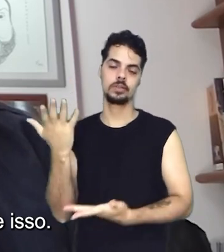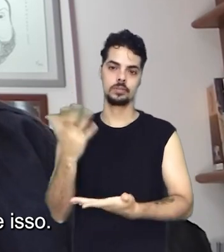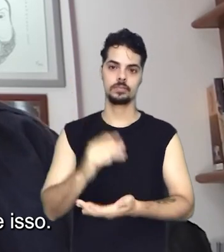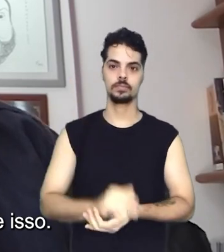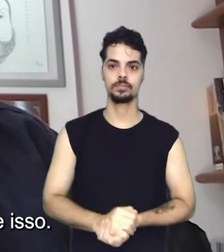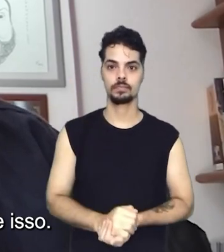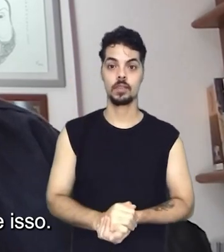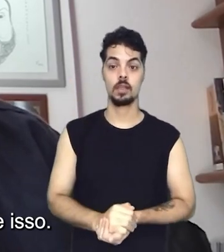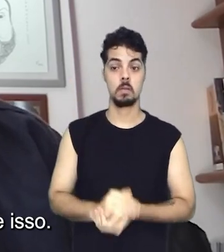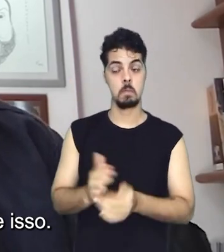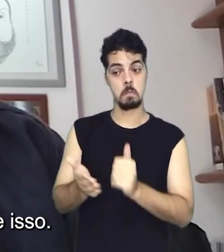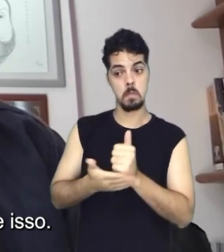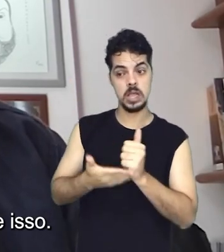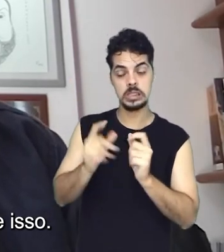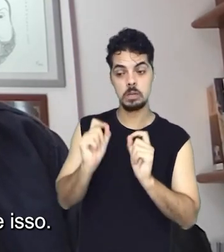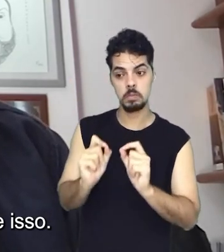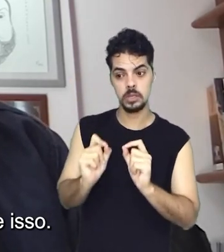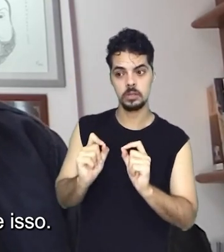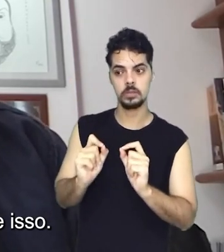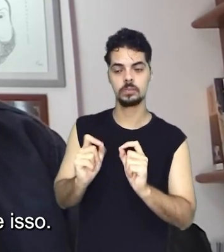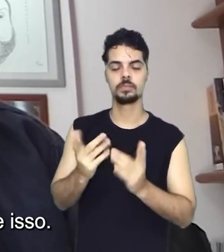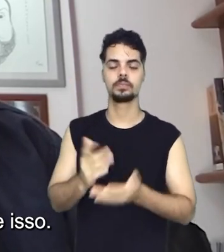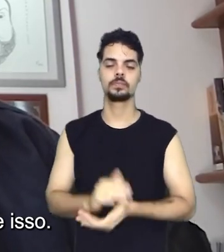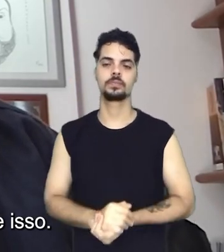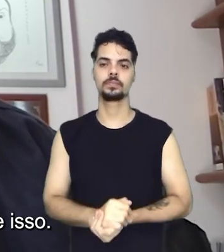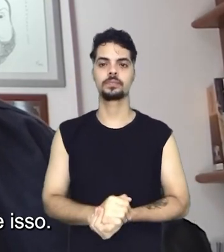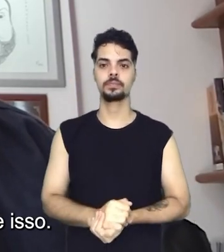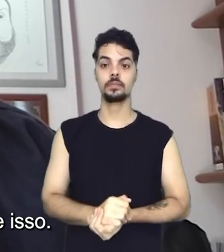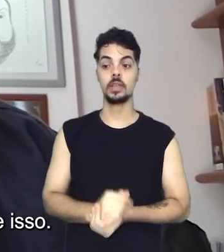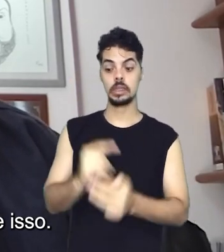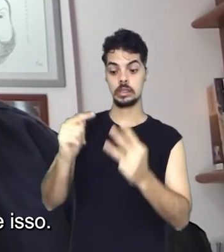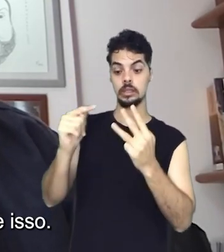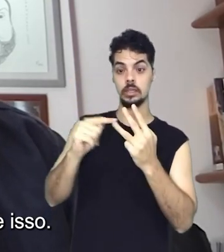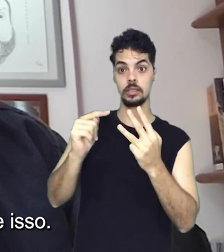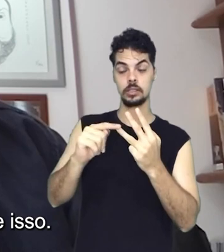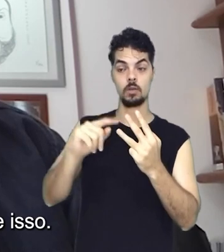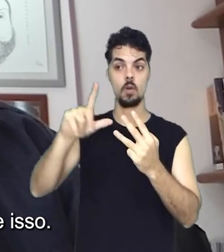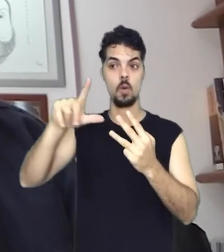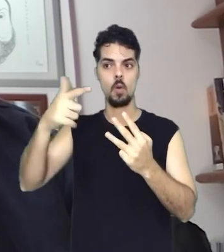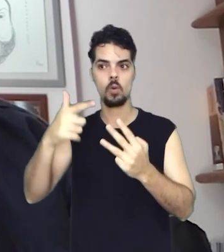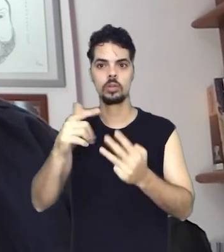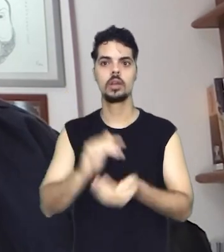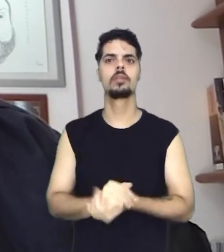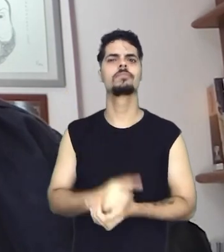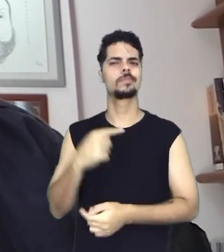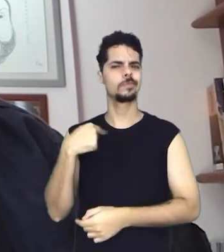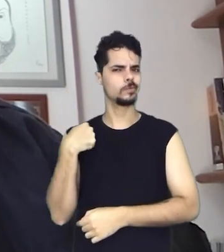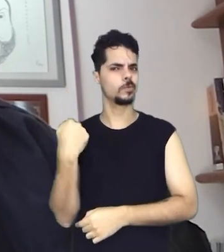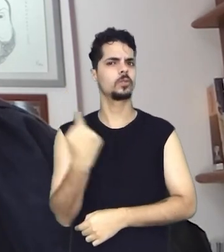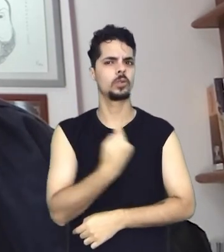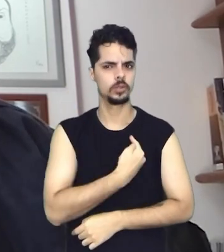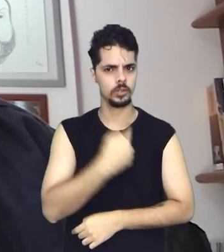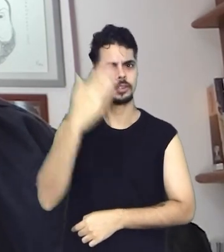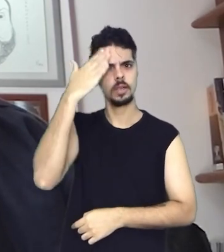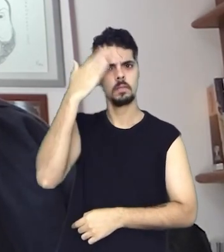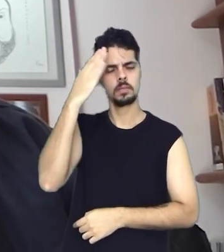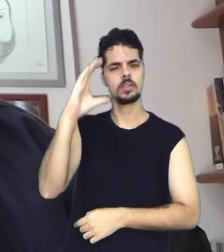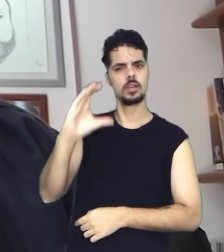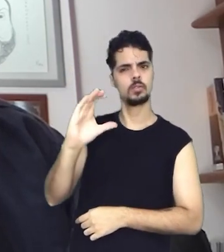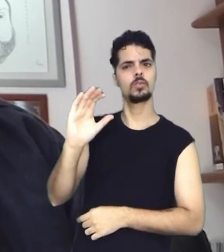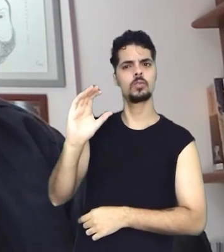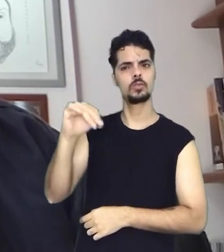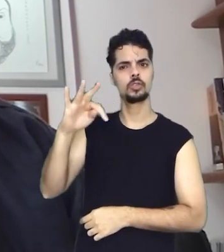própria luta dentro do contexto da América portuguesa basicamente isso em terceiro lugar